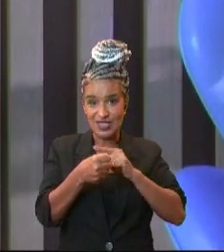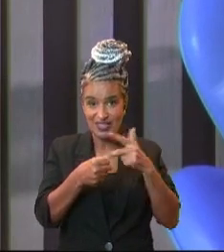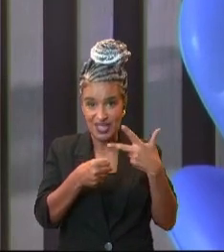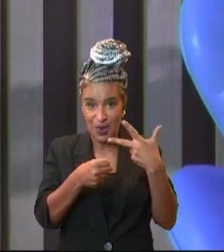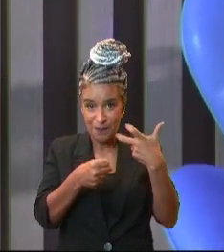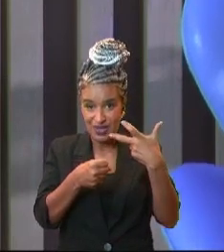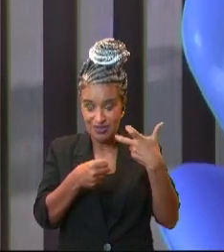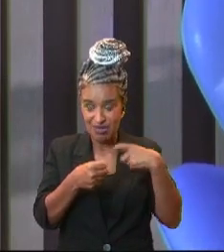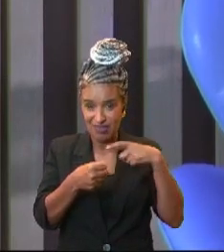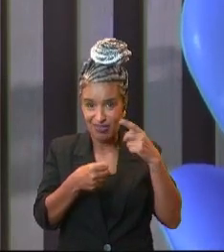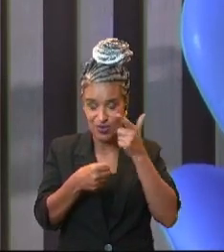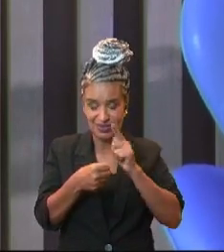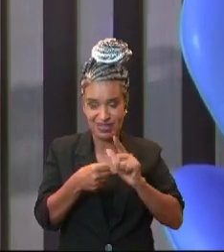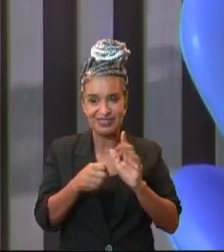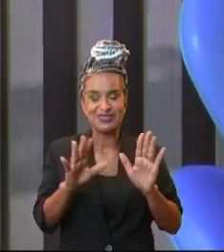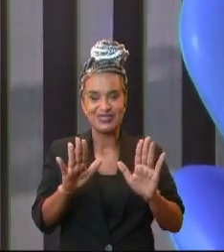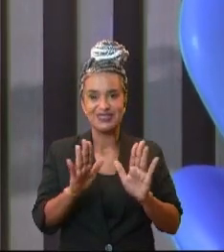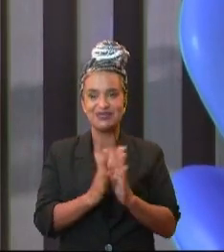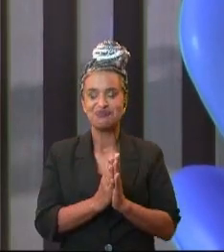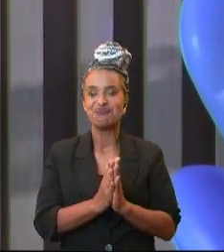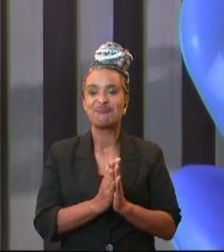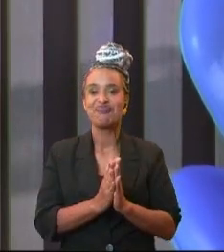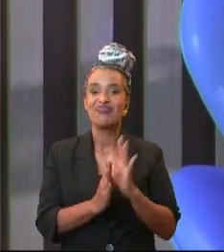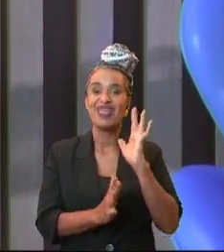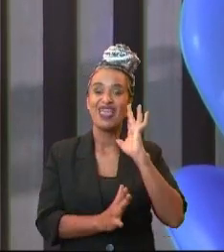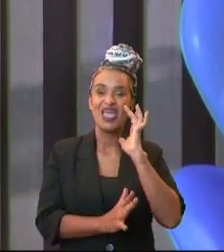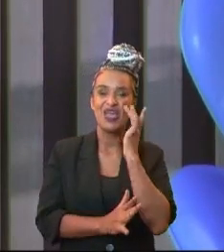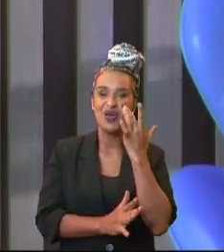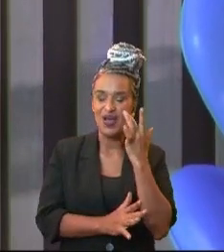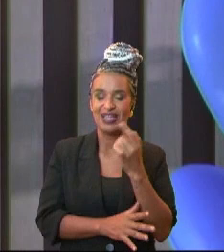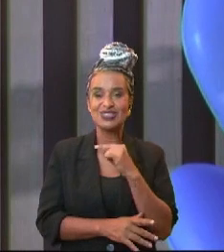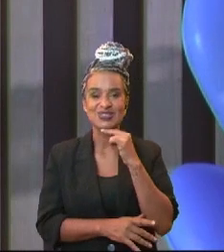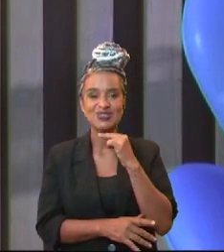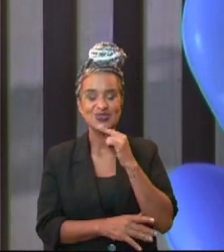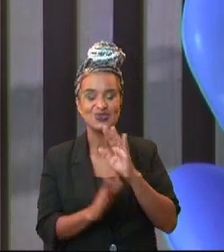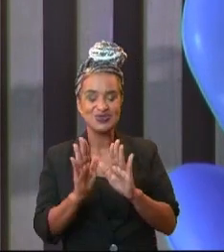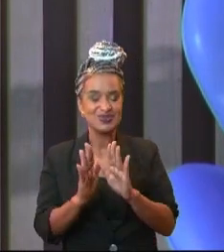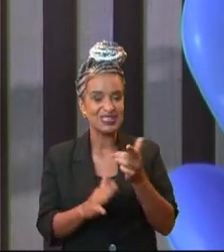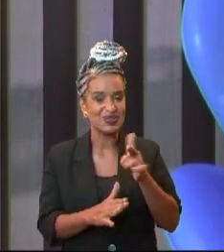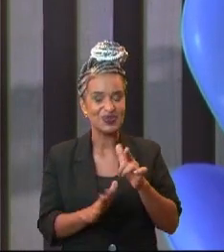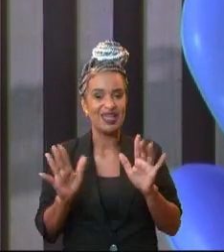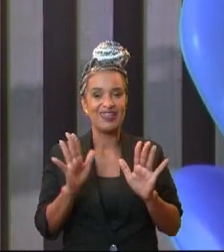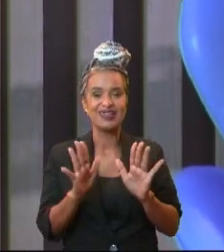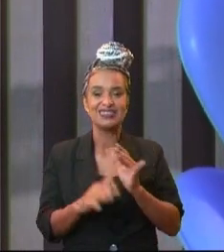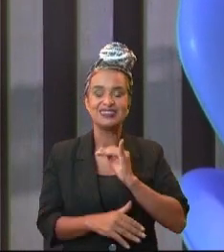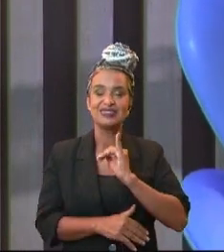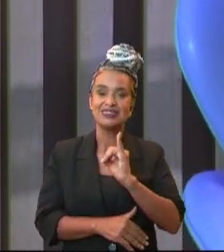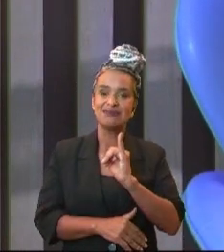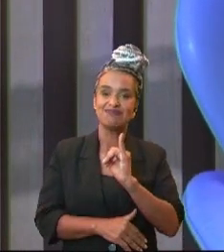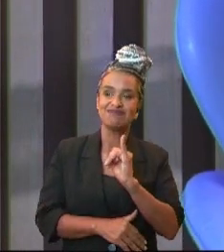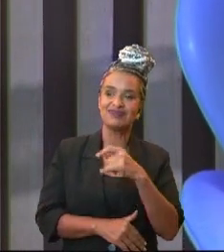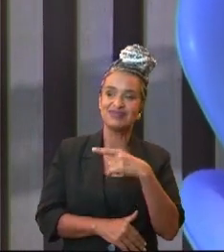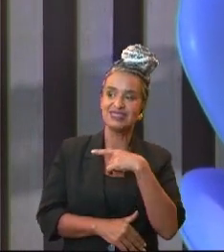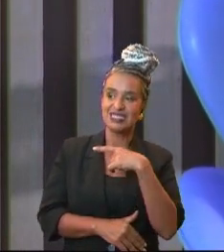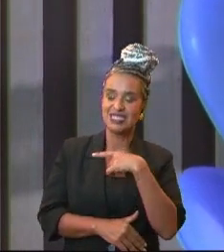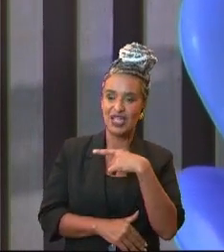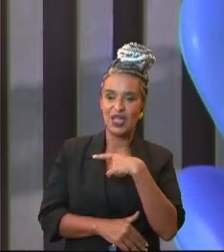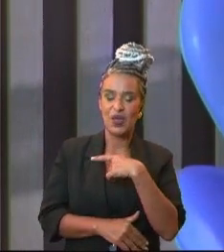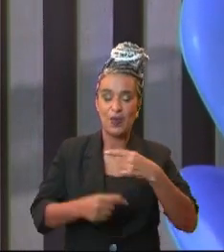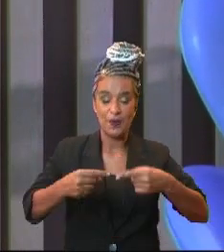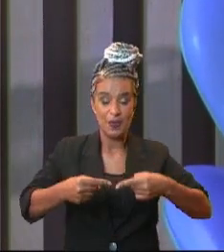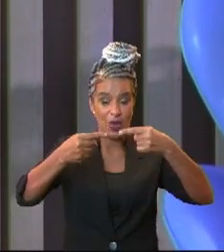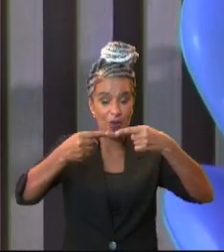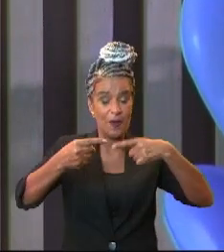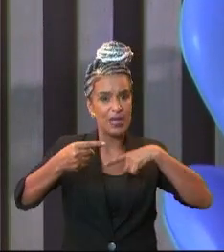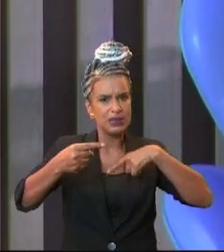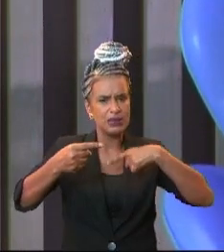me escutarem. Eu acho que é inquestionável que existem mais, que existe uma competição